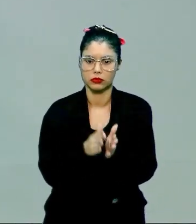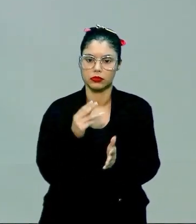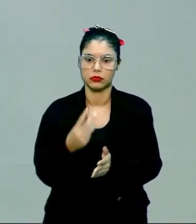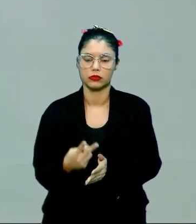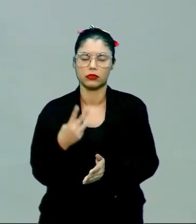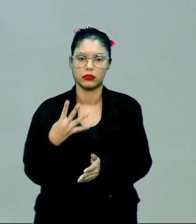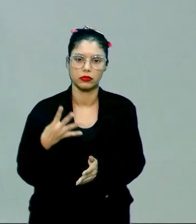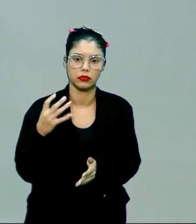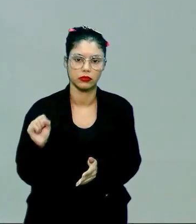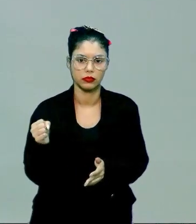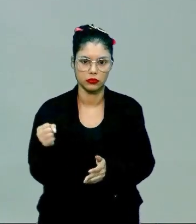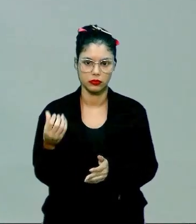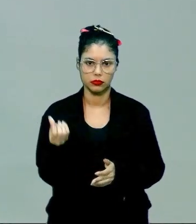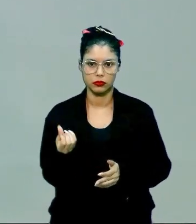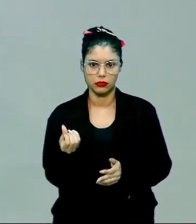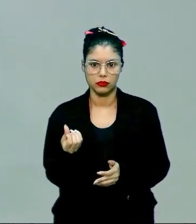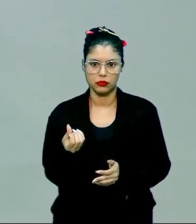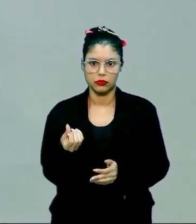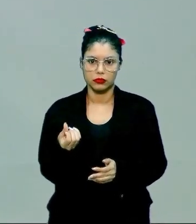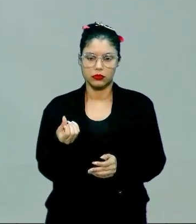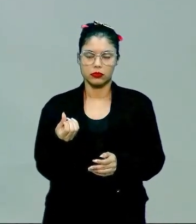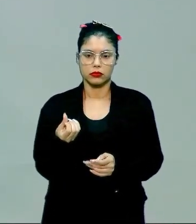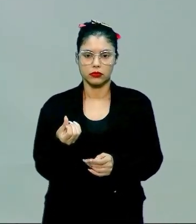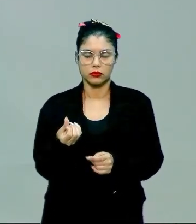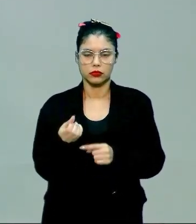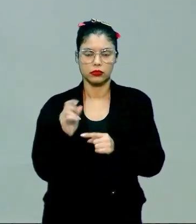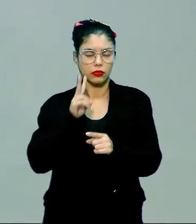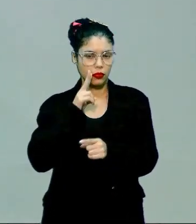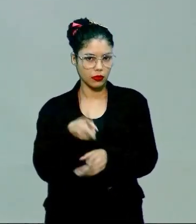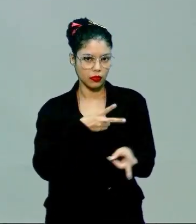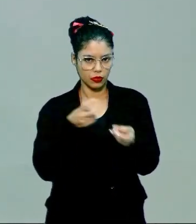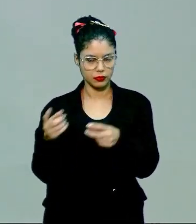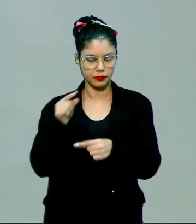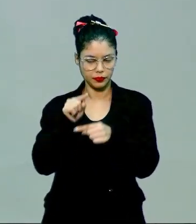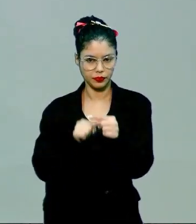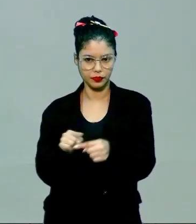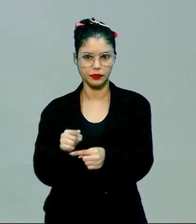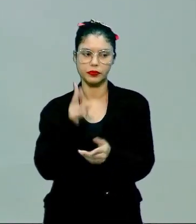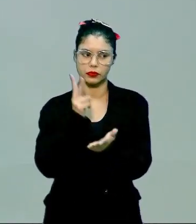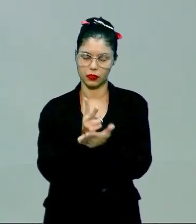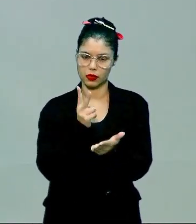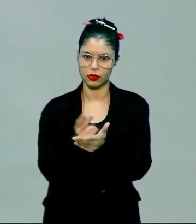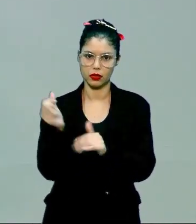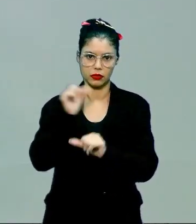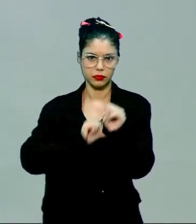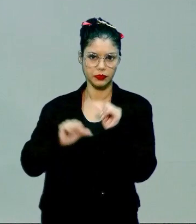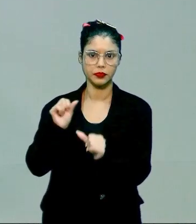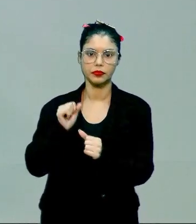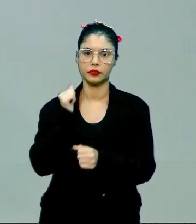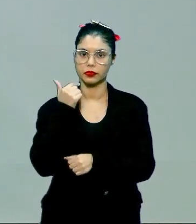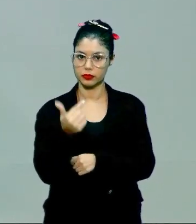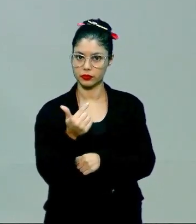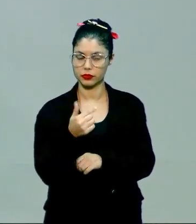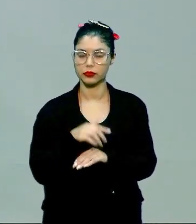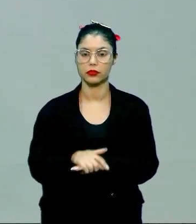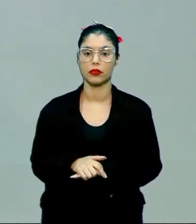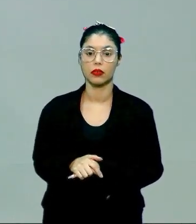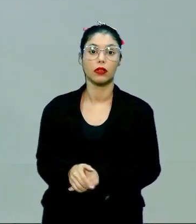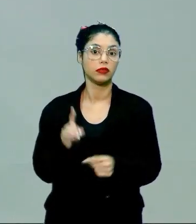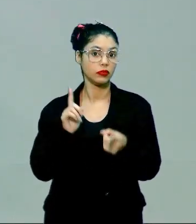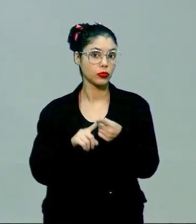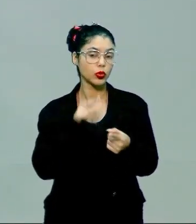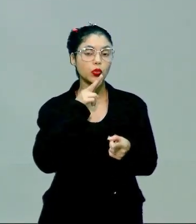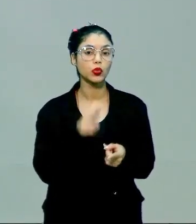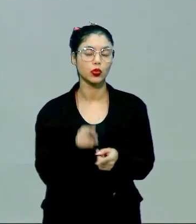2, 4, 8, 16, tá? Você vai verificar que se eu dividir sempre posterior pelo anterior, vai dar 2, porque